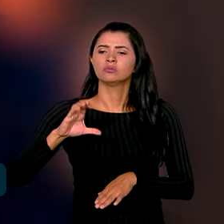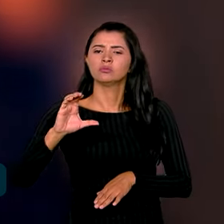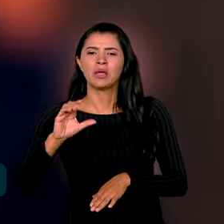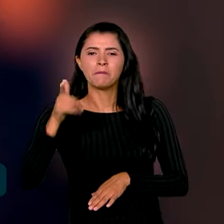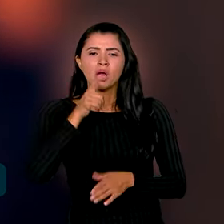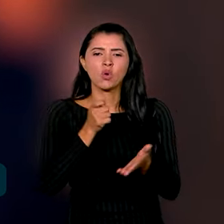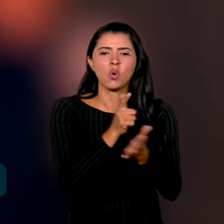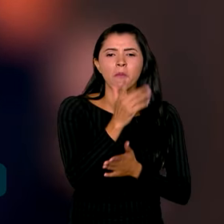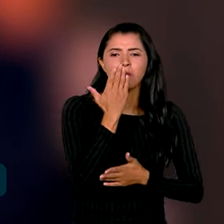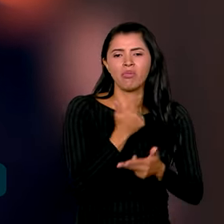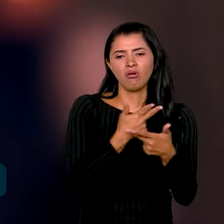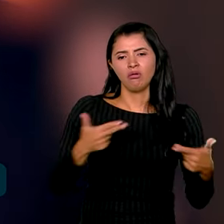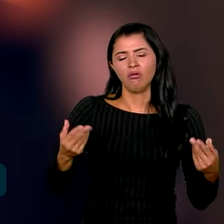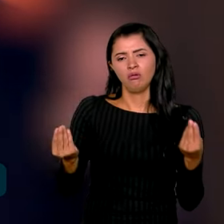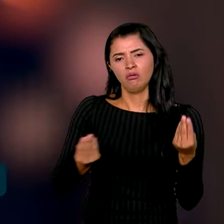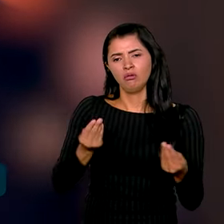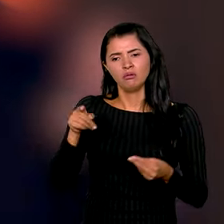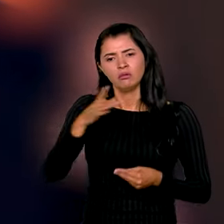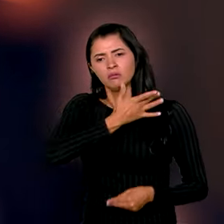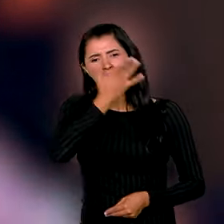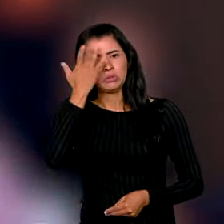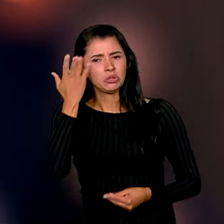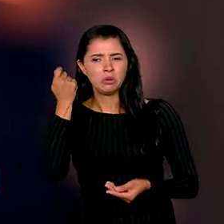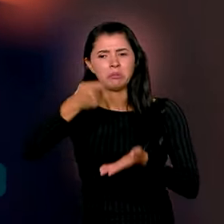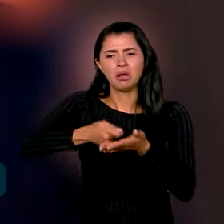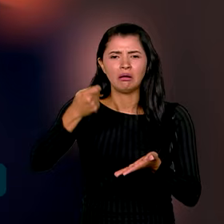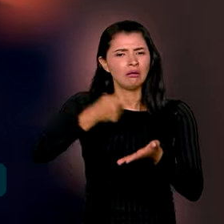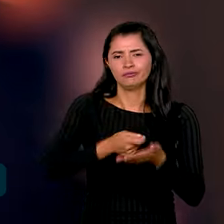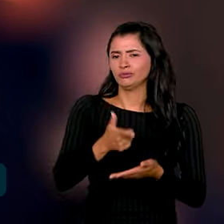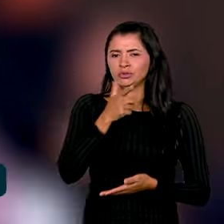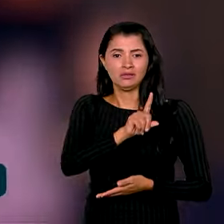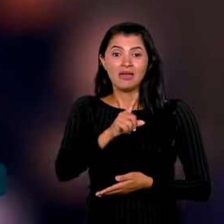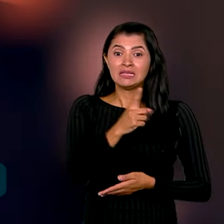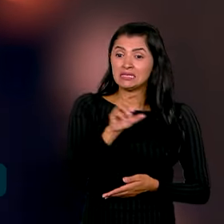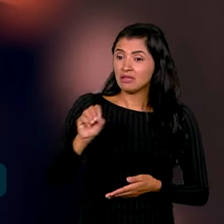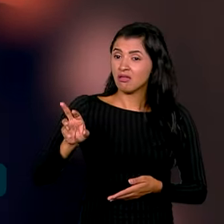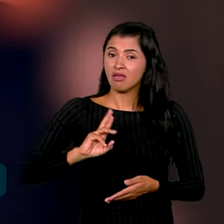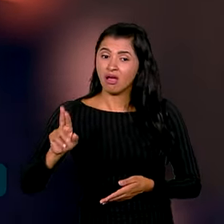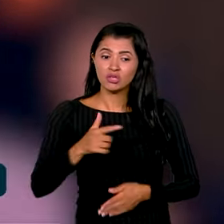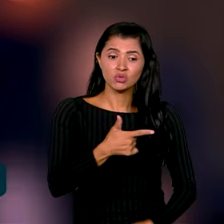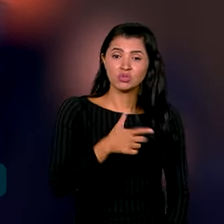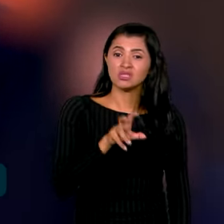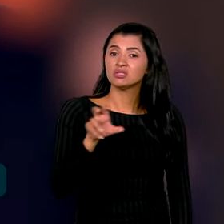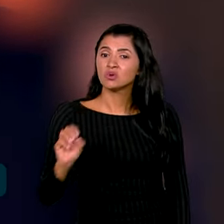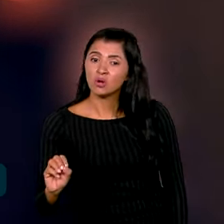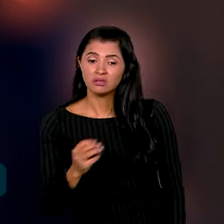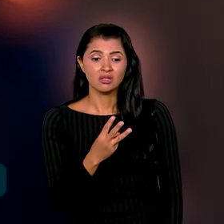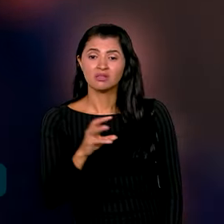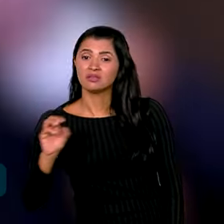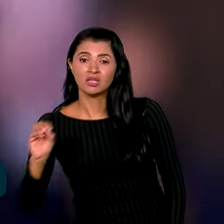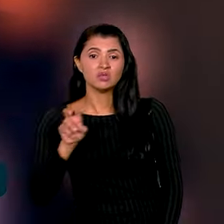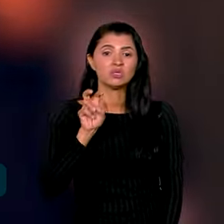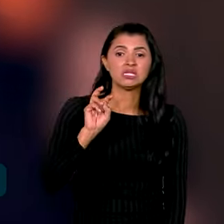comprar comida. As pessoas ficaram sem poder pagar, muitos até 100 reais, 150, 200 reais, 300,